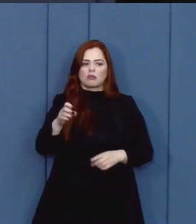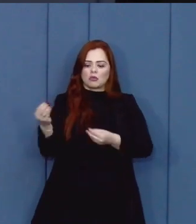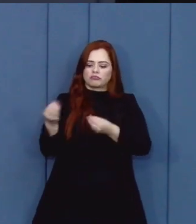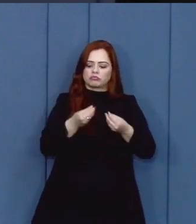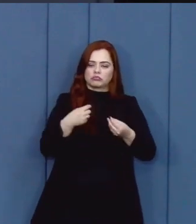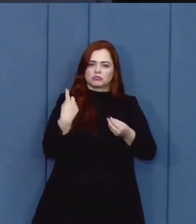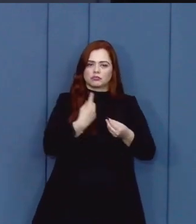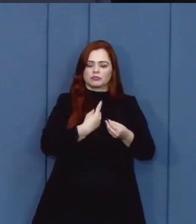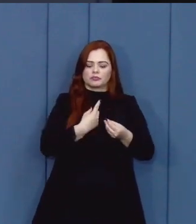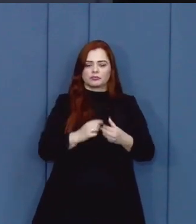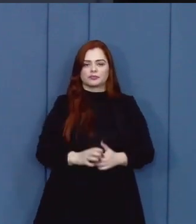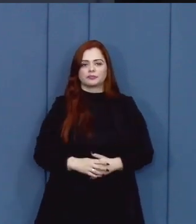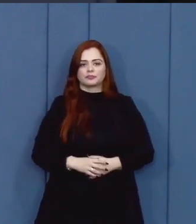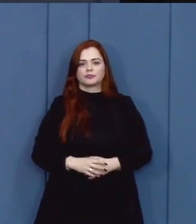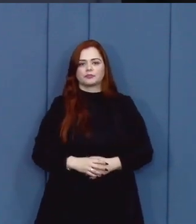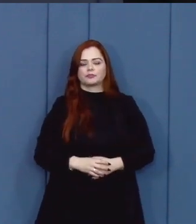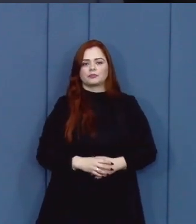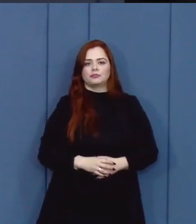aqui